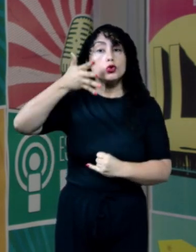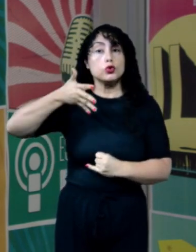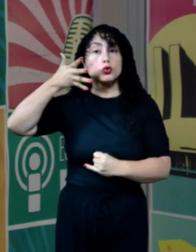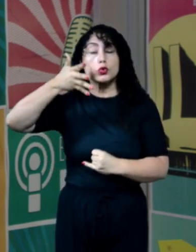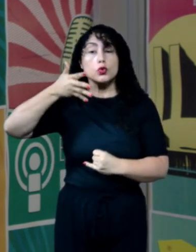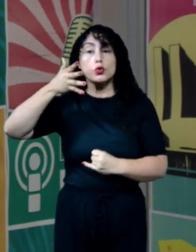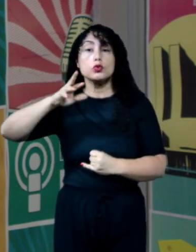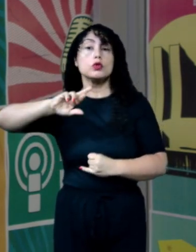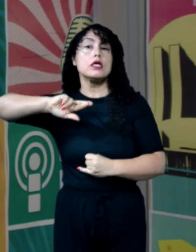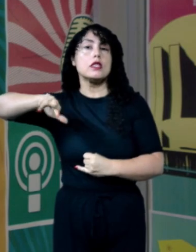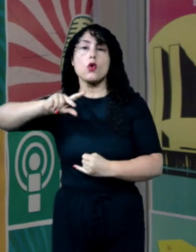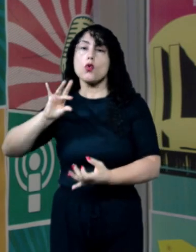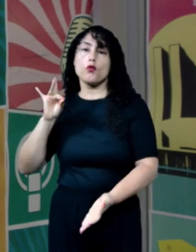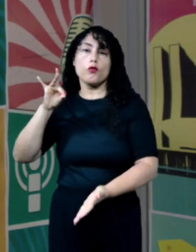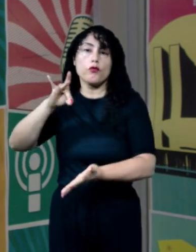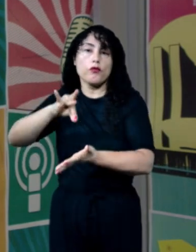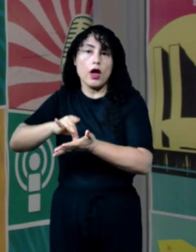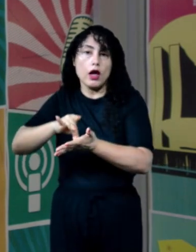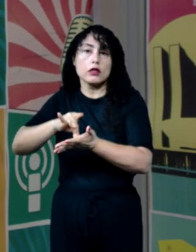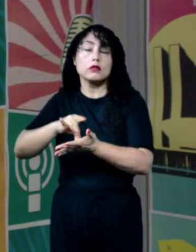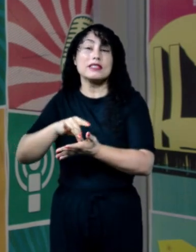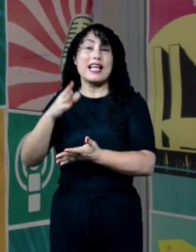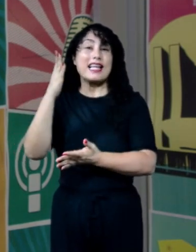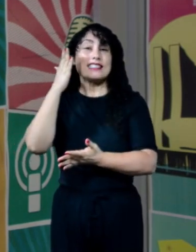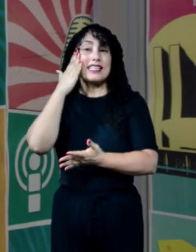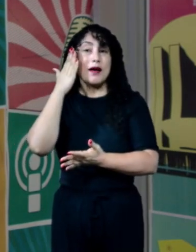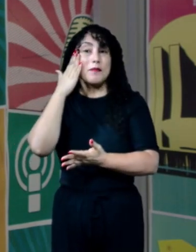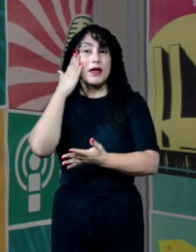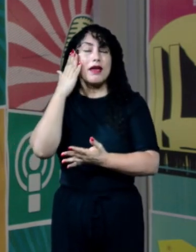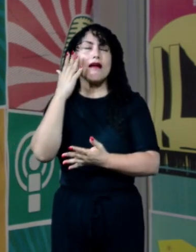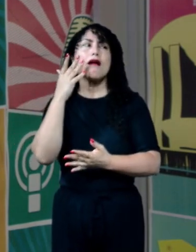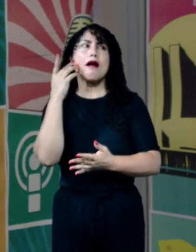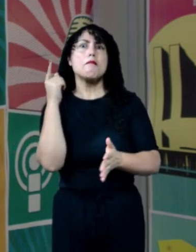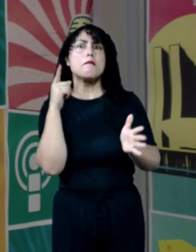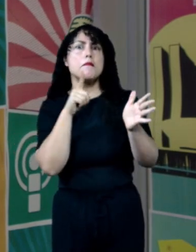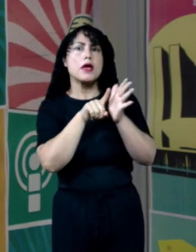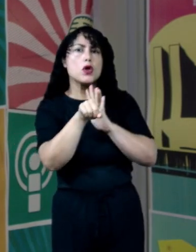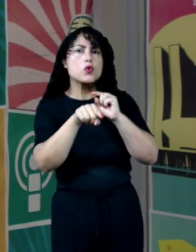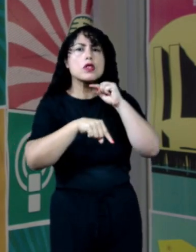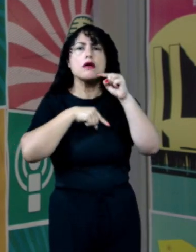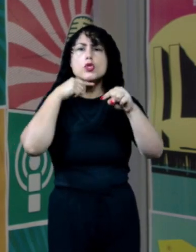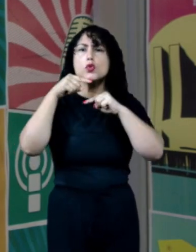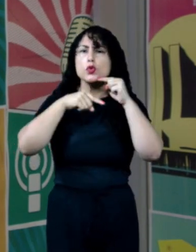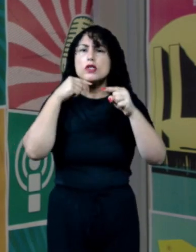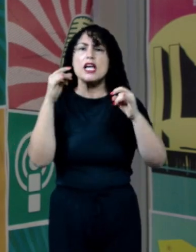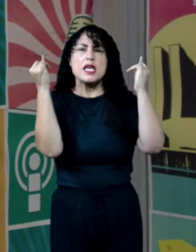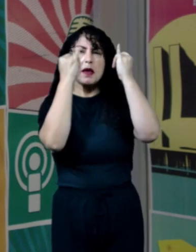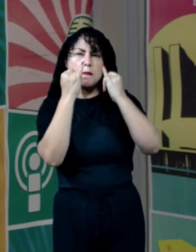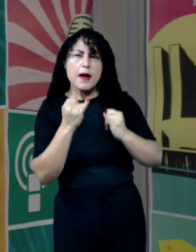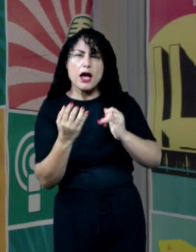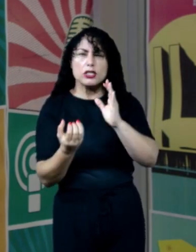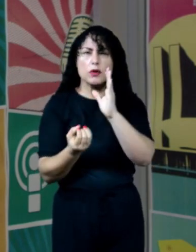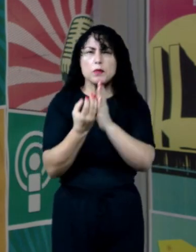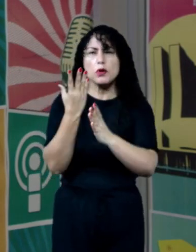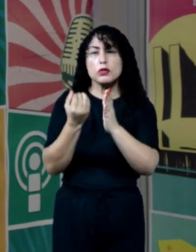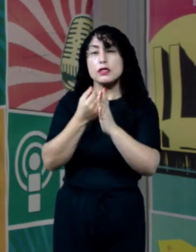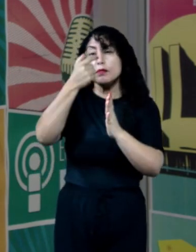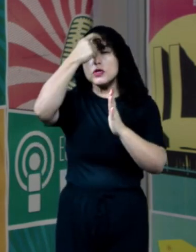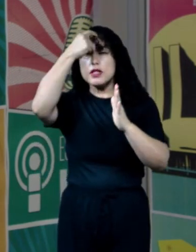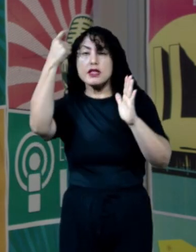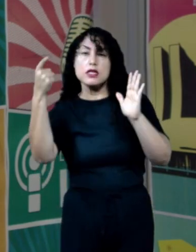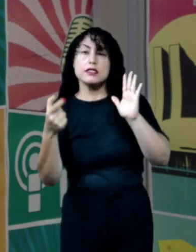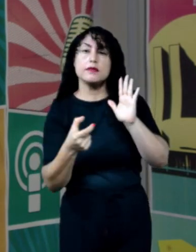em si. Então, só dela saber isso, ela já poderia começar a questionar se tais imagens são produzidas por inteligência